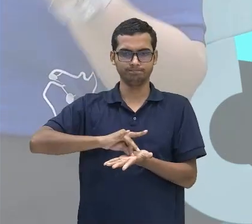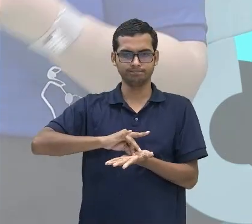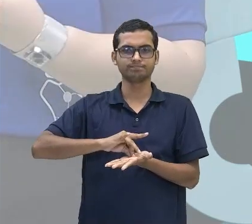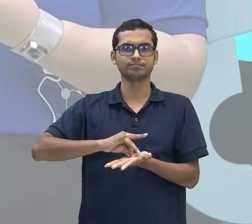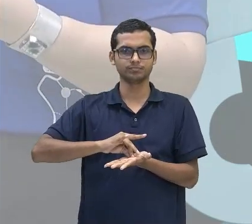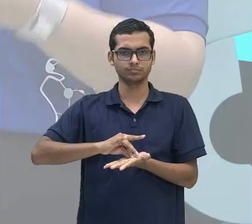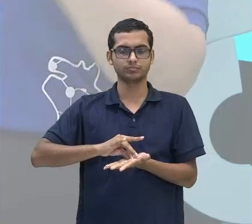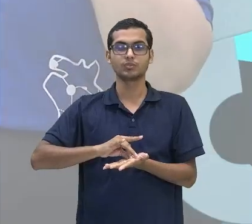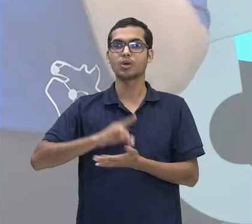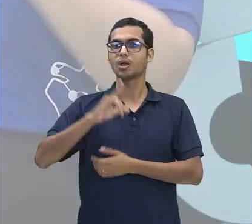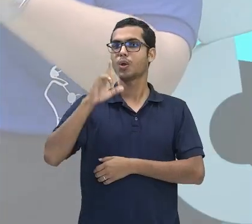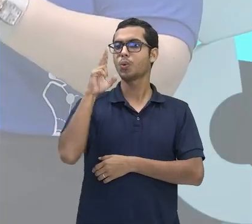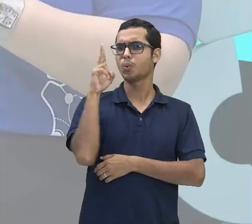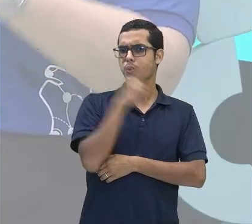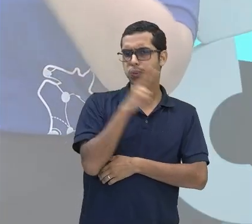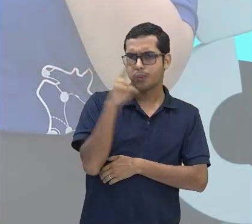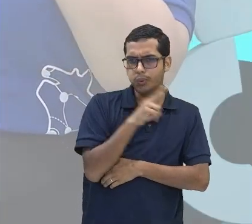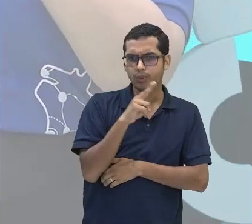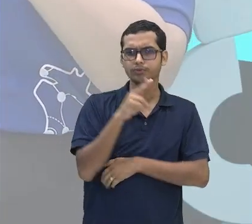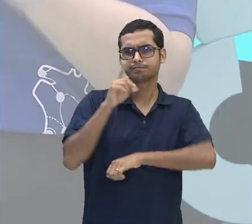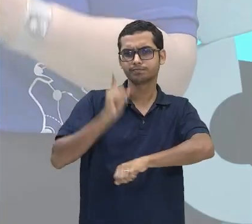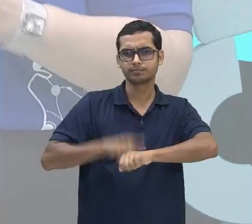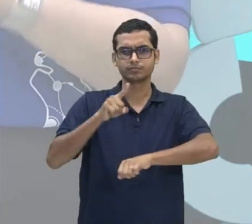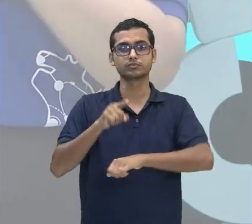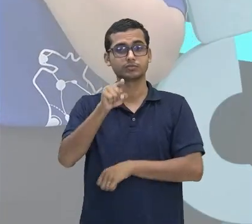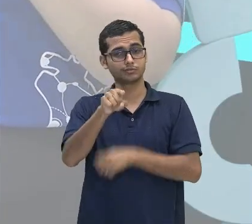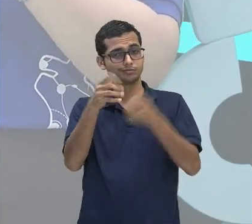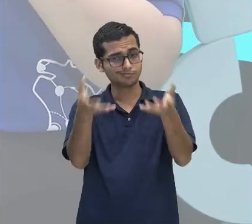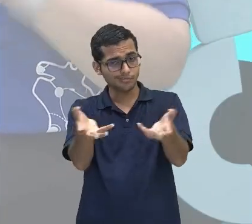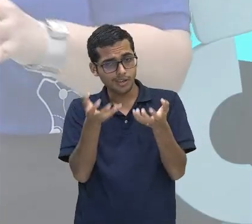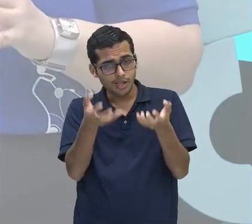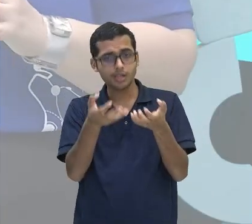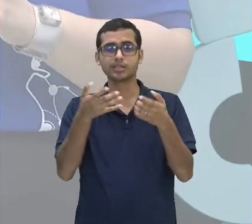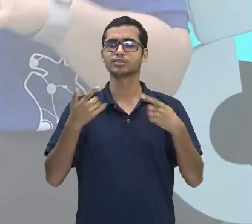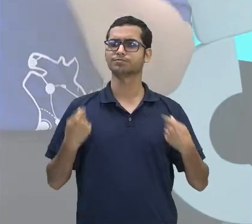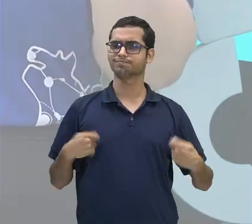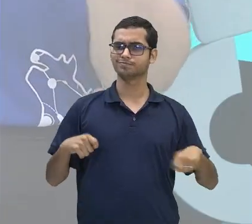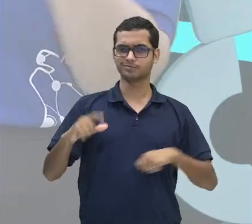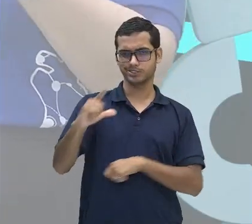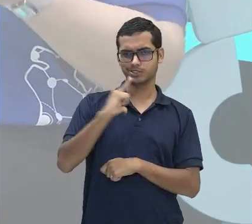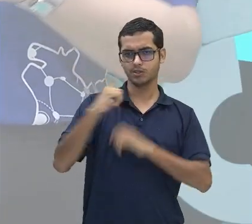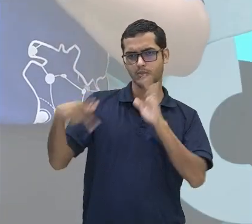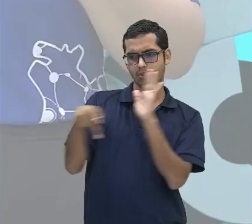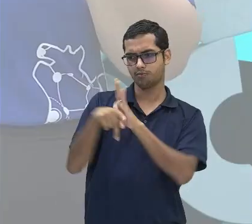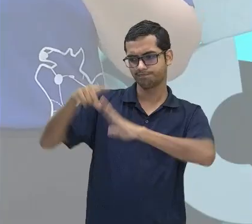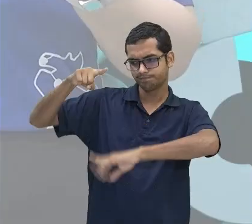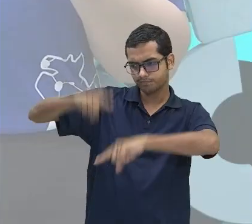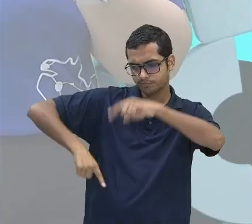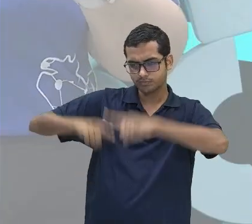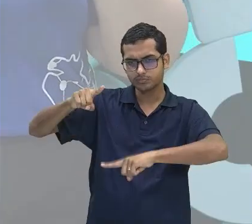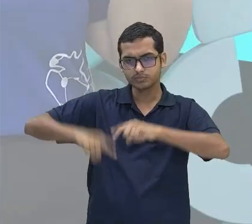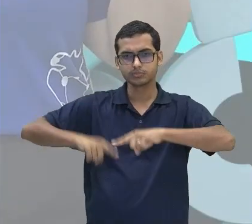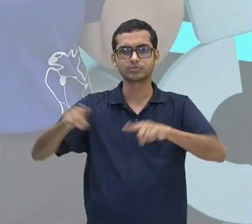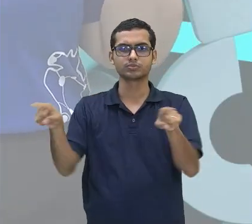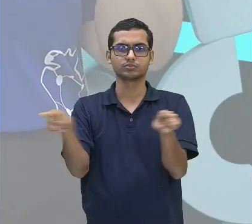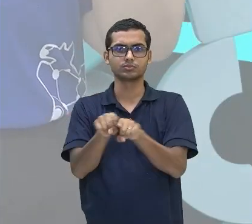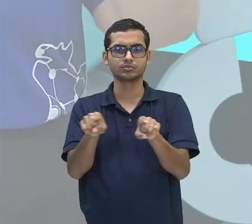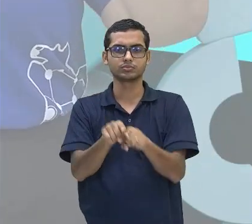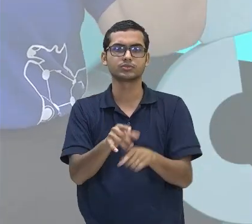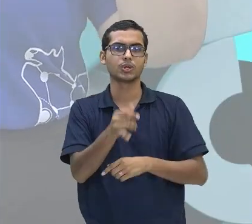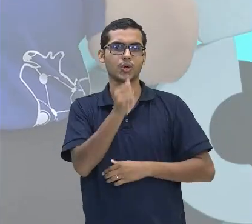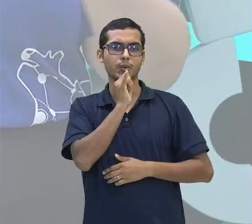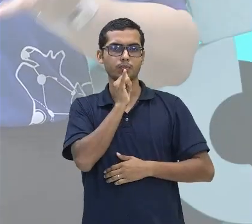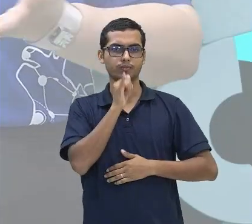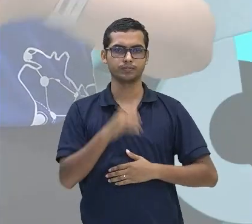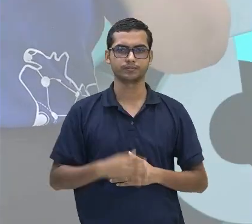é a urgência. A partir daquele momento você precisa ter aquele produto. Né? Foi assim que, por exemplo,